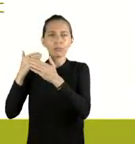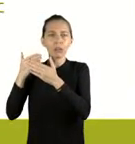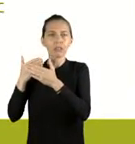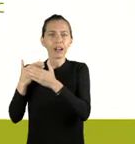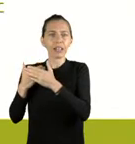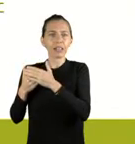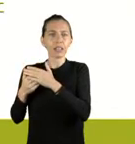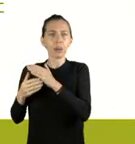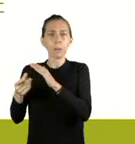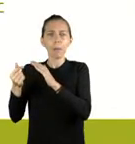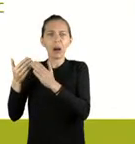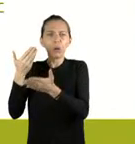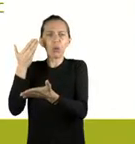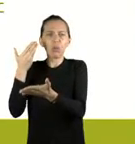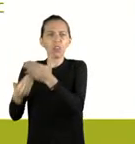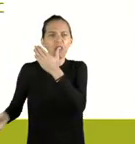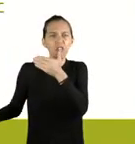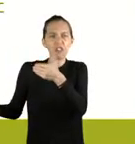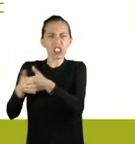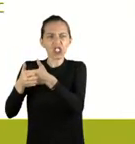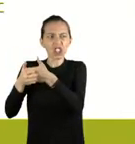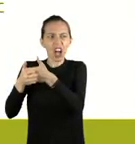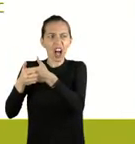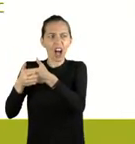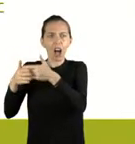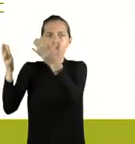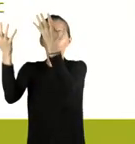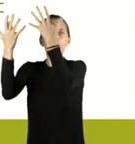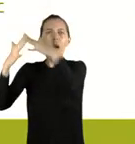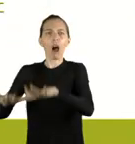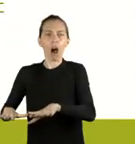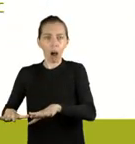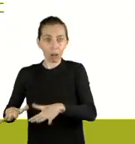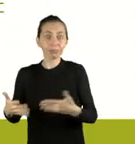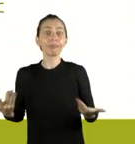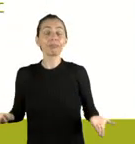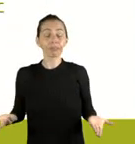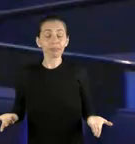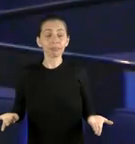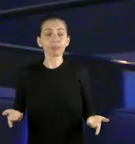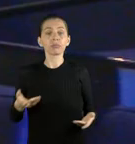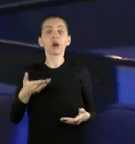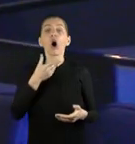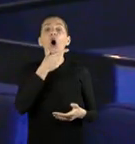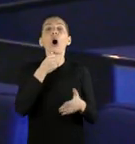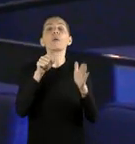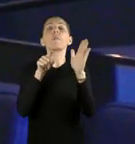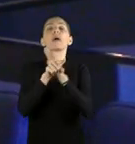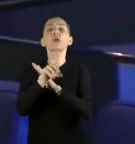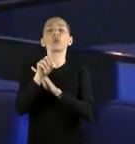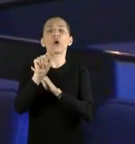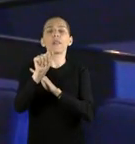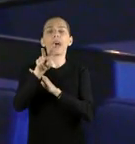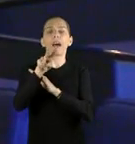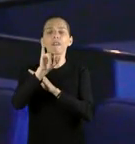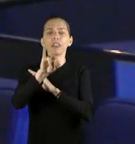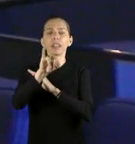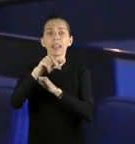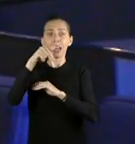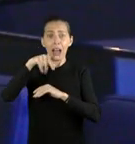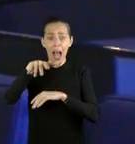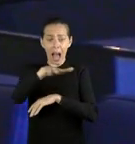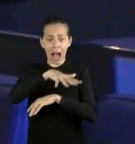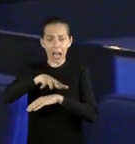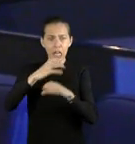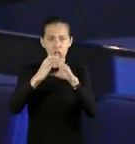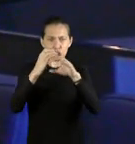O David Silva, ele tem uma pergunta. Tem alguma área da engenharia para investir rentável?